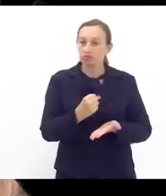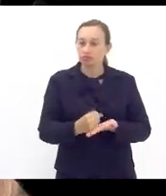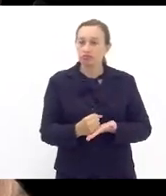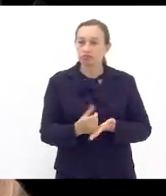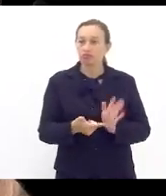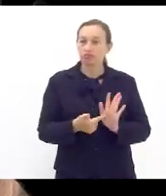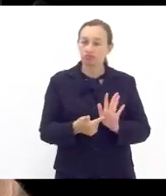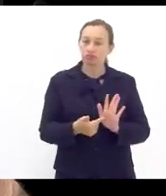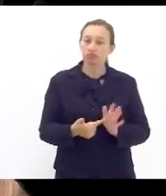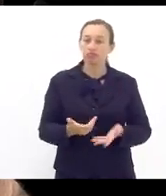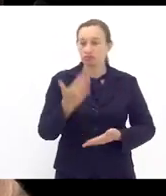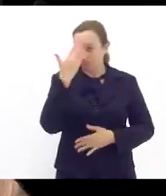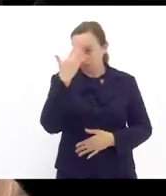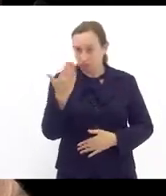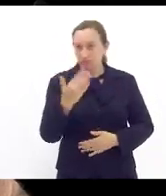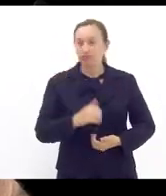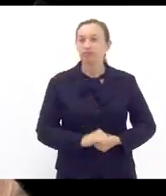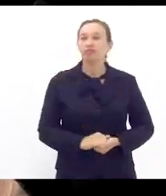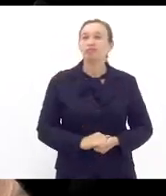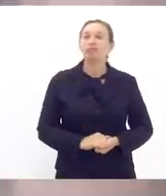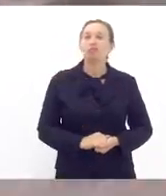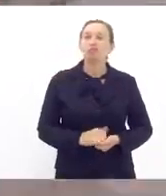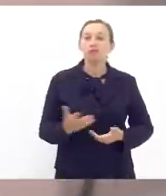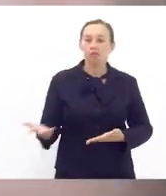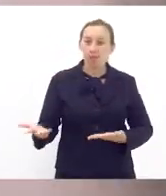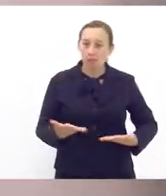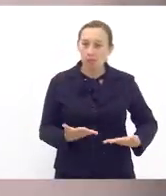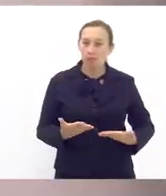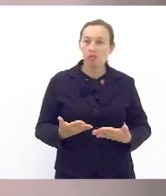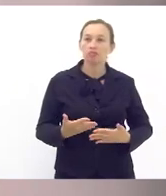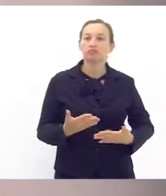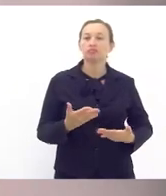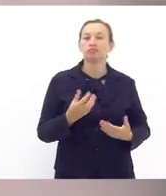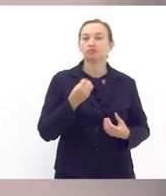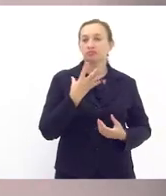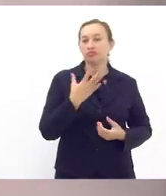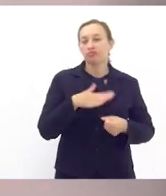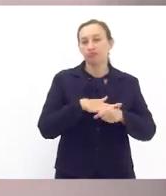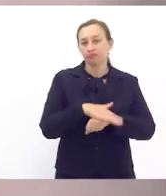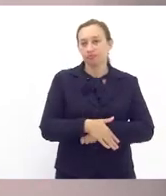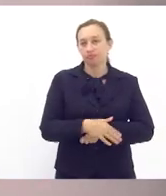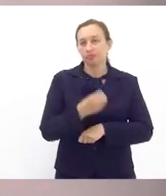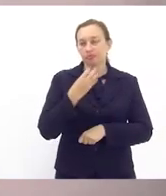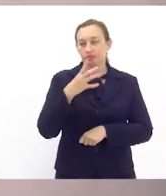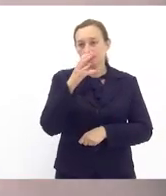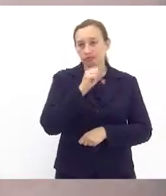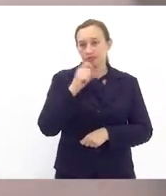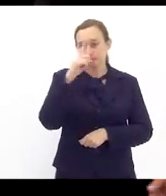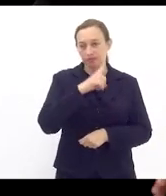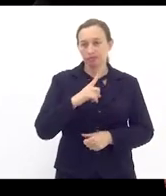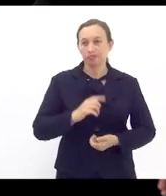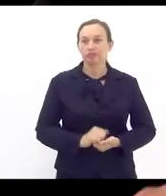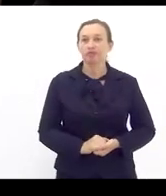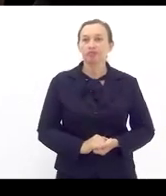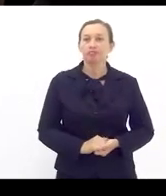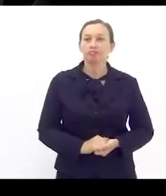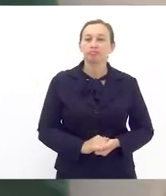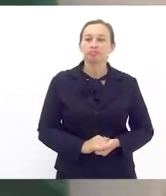concessão Eu agradeço muito o convite desejo uma boa noite um bom final de semana